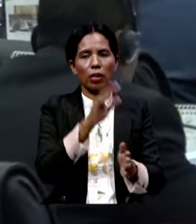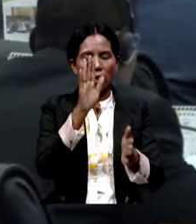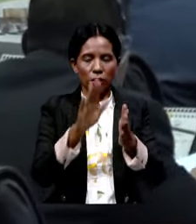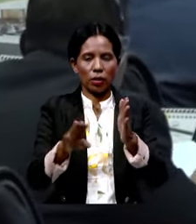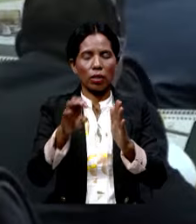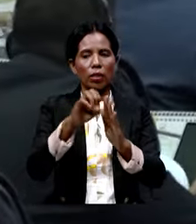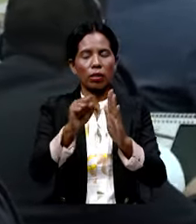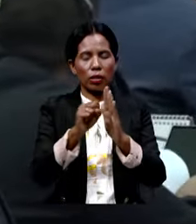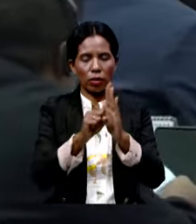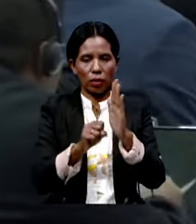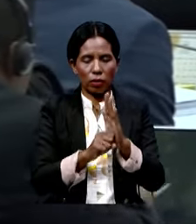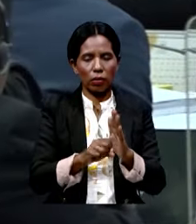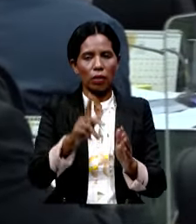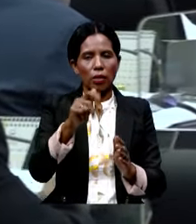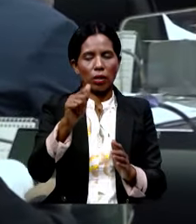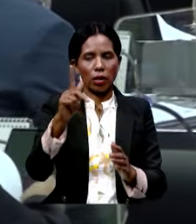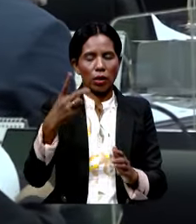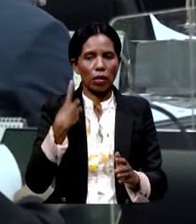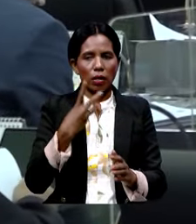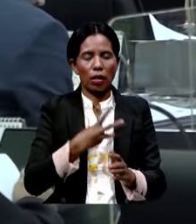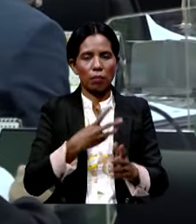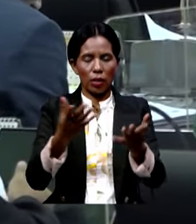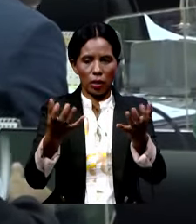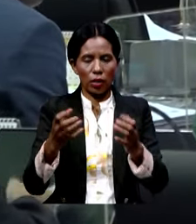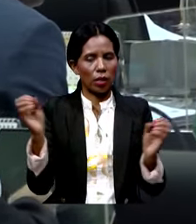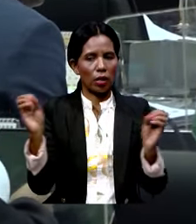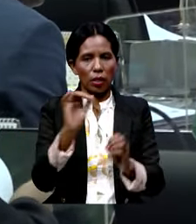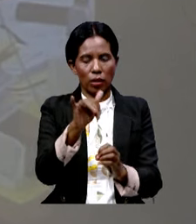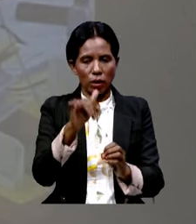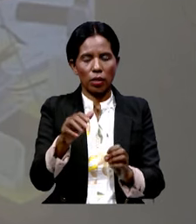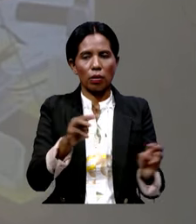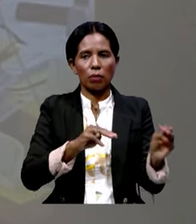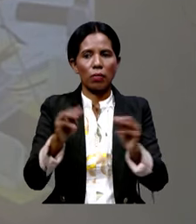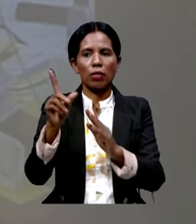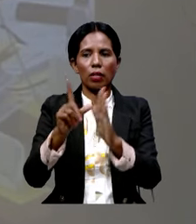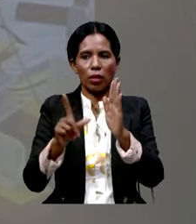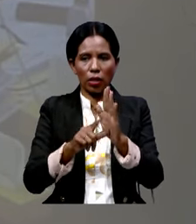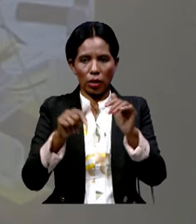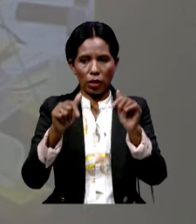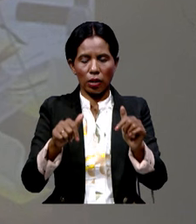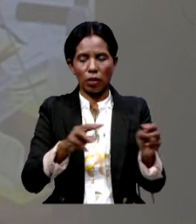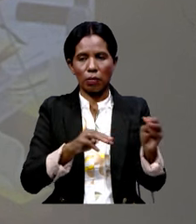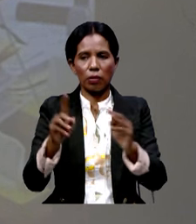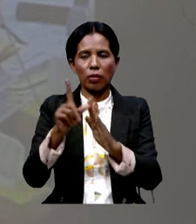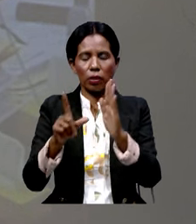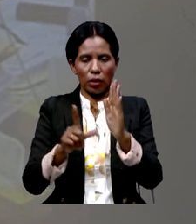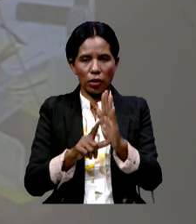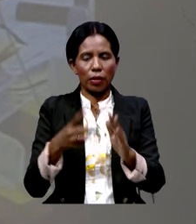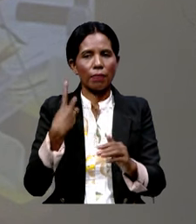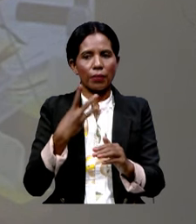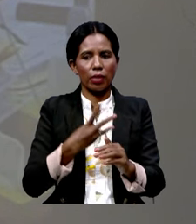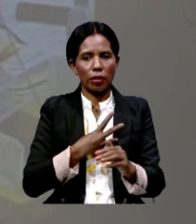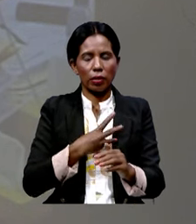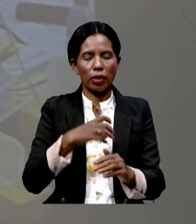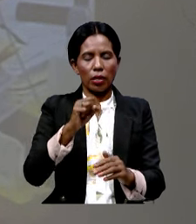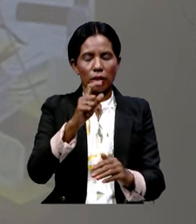estatuto CAC. Ah, onde é a minha posição? A minha lá concorda com a alteração ainda, né? E alteração ainda, né? Se está a falar do né?